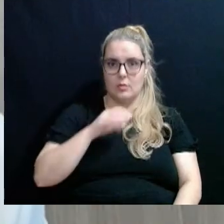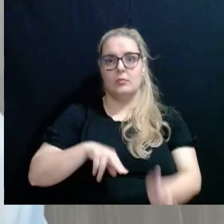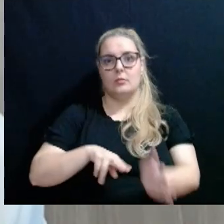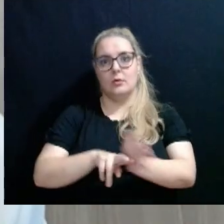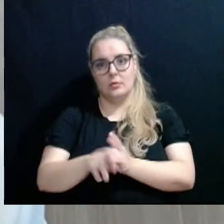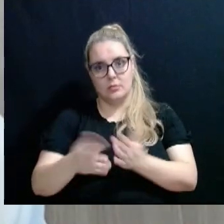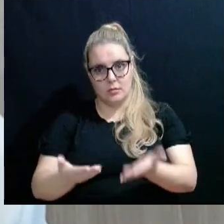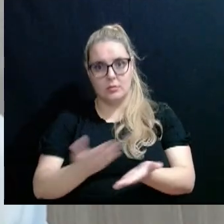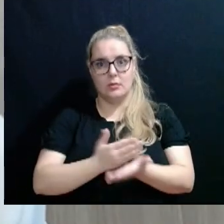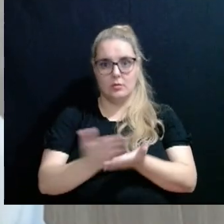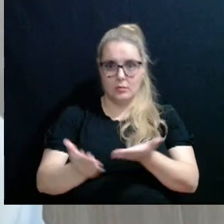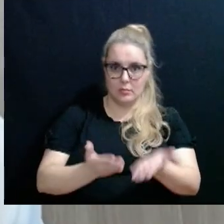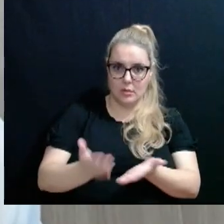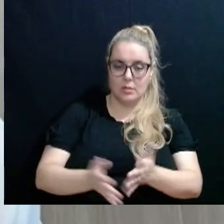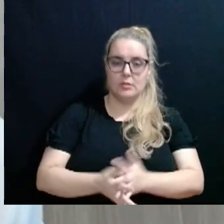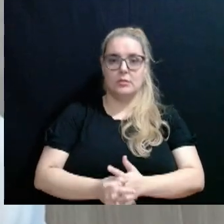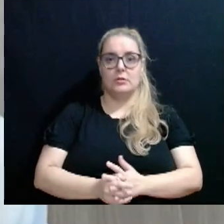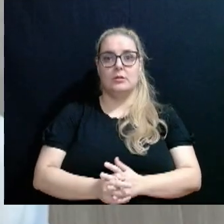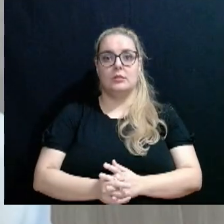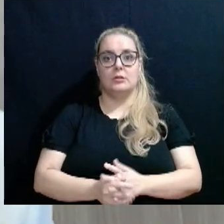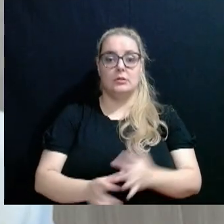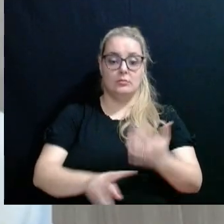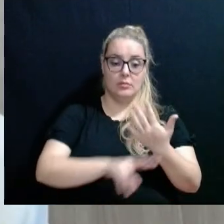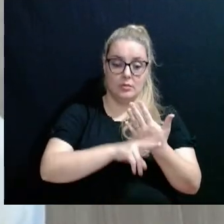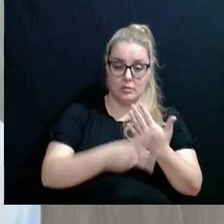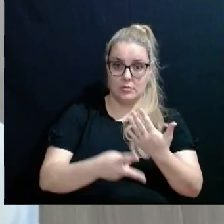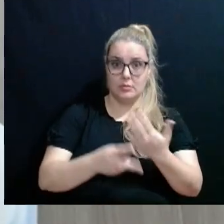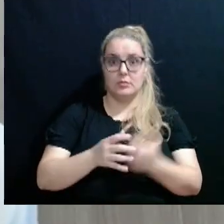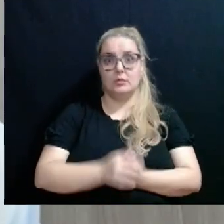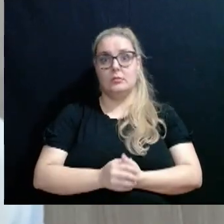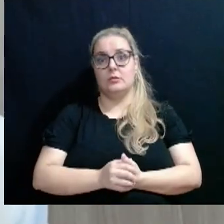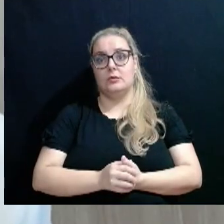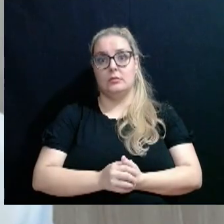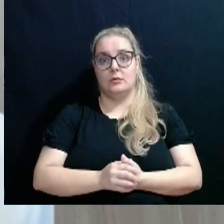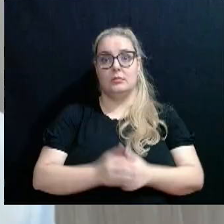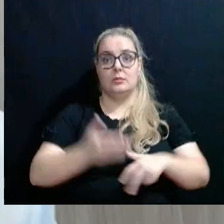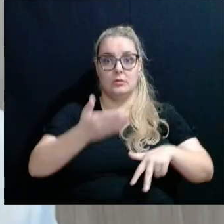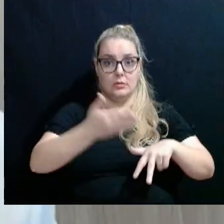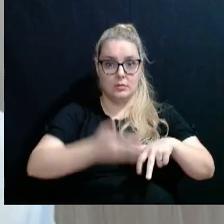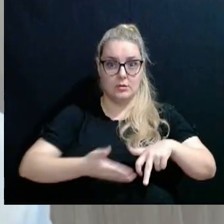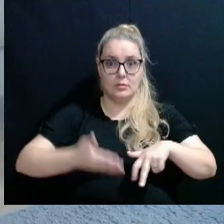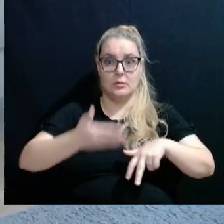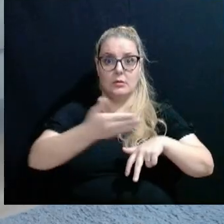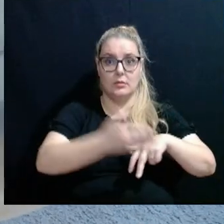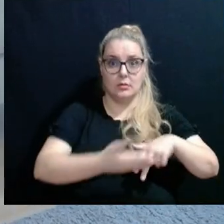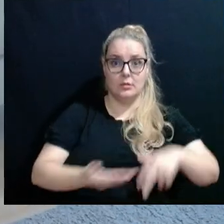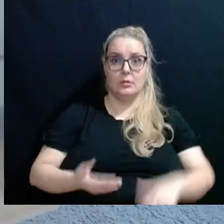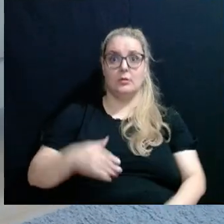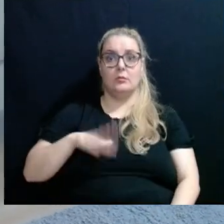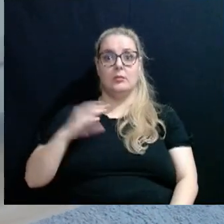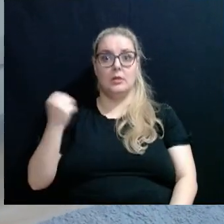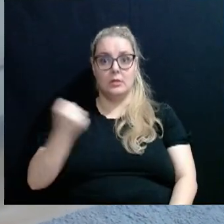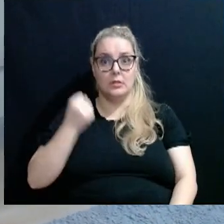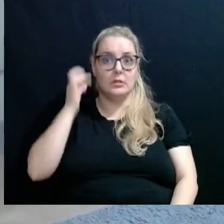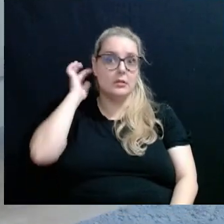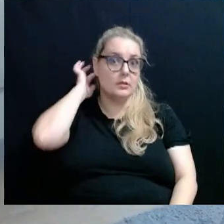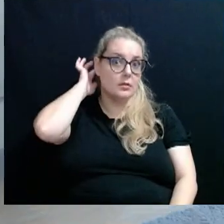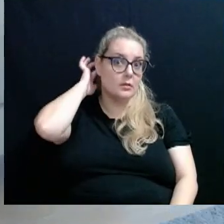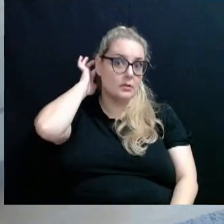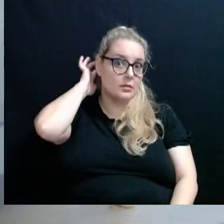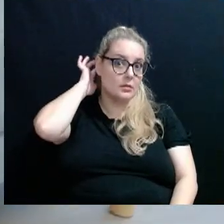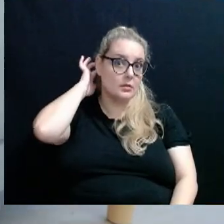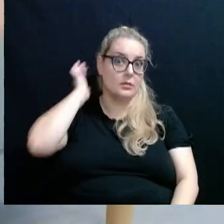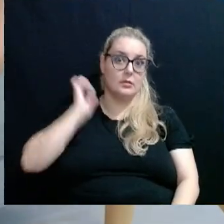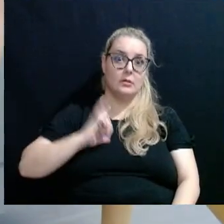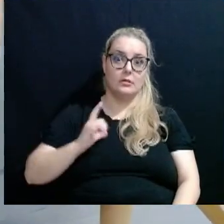Então, a rapidez do diagnóstico e início do tratamento. Essas sequelas vão desde amputações, né? Então, nos casos mais graves,